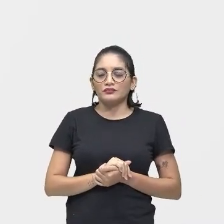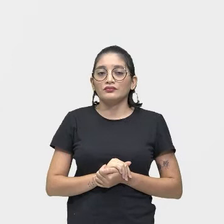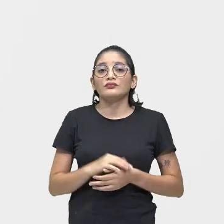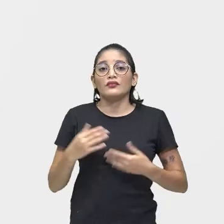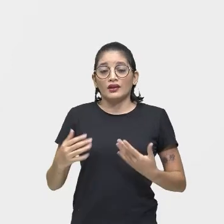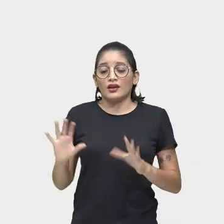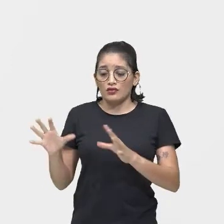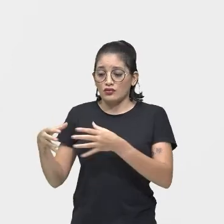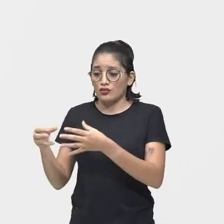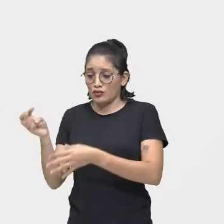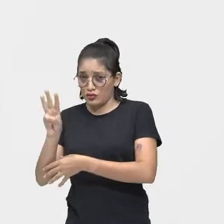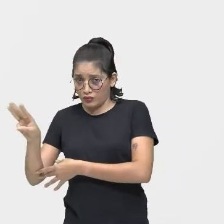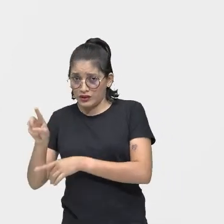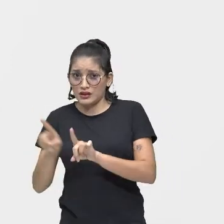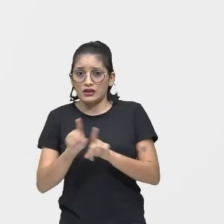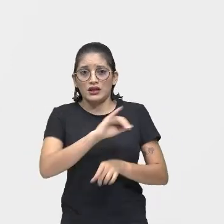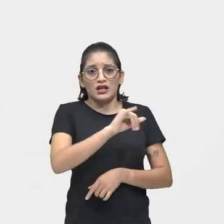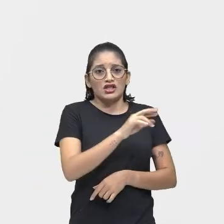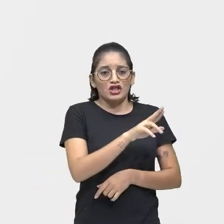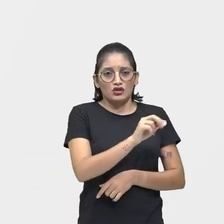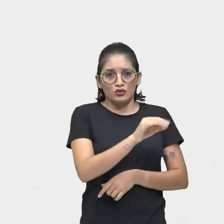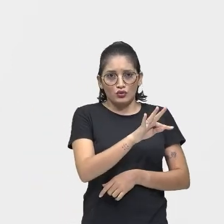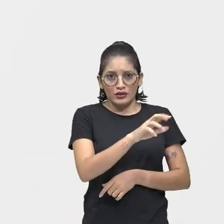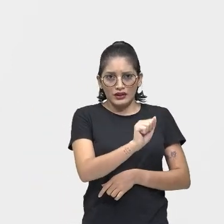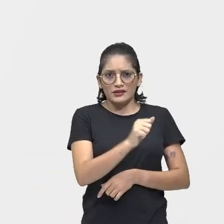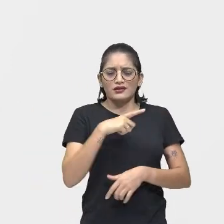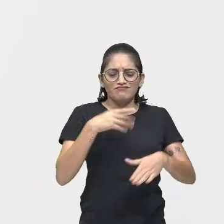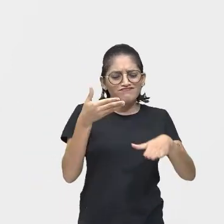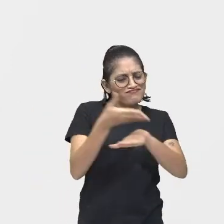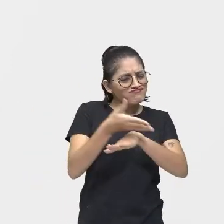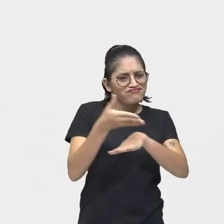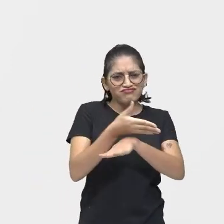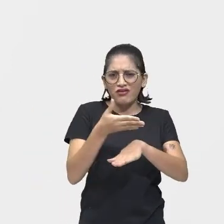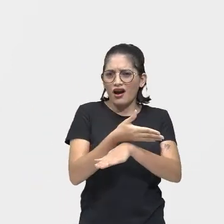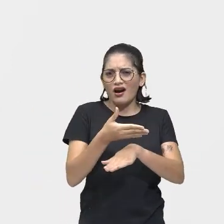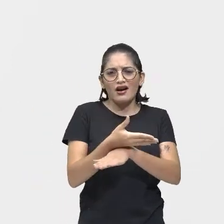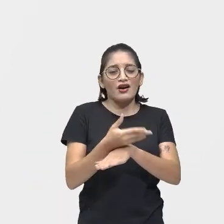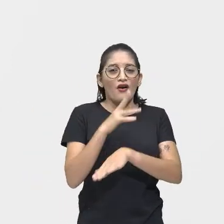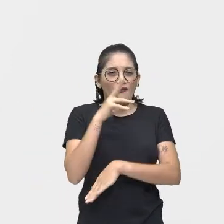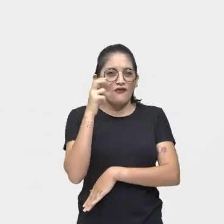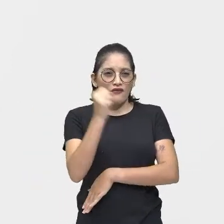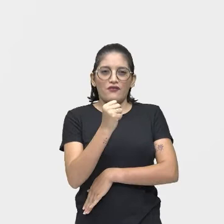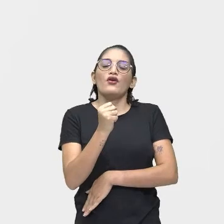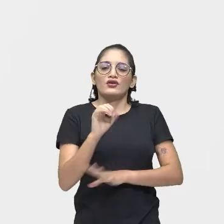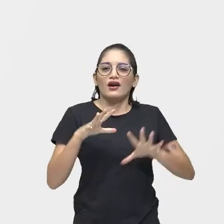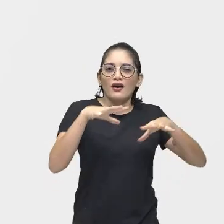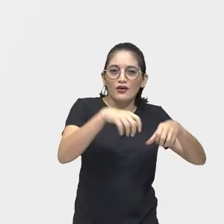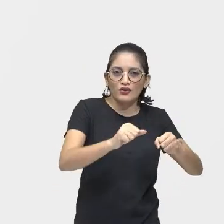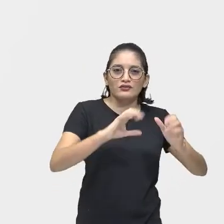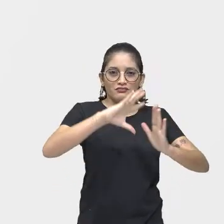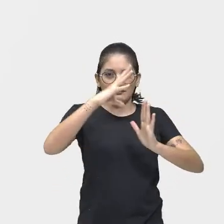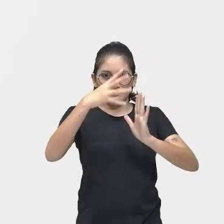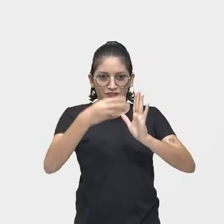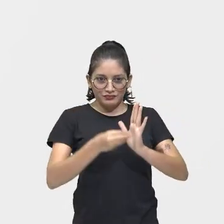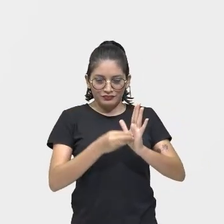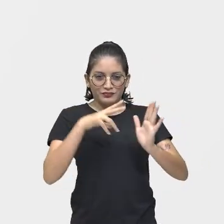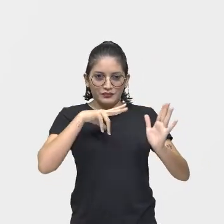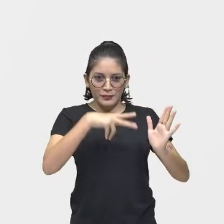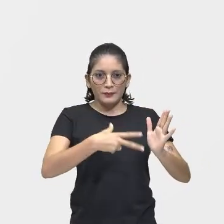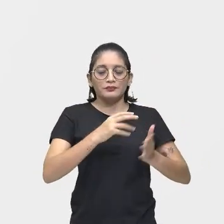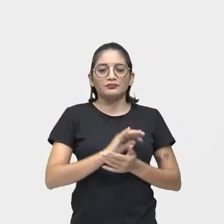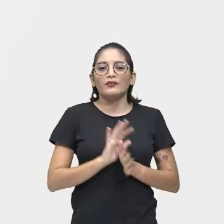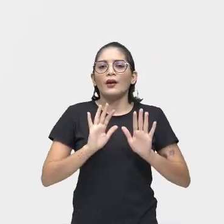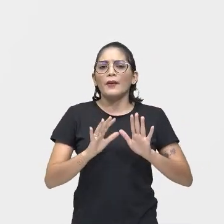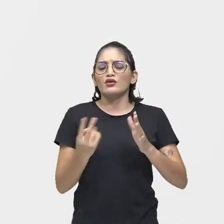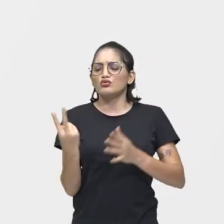bandeirantes e jesuítas tiveram uma participação muito ativa na colonização portuguesa da Amazônia. mas